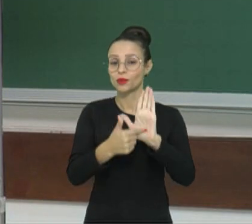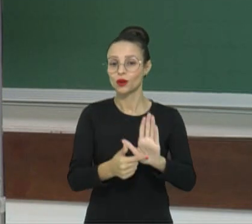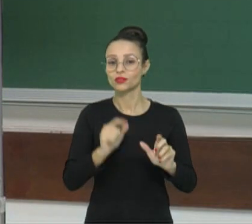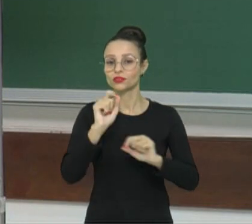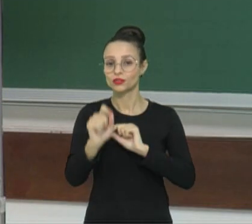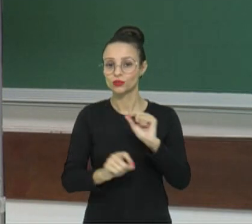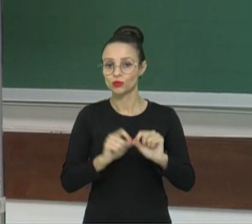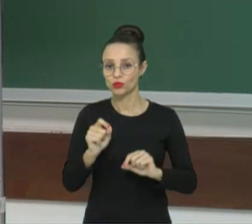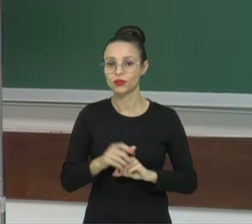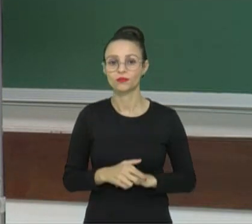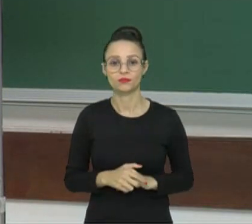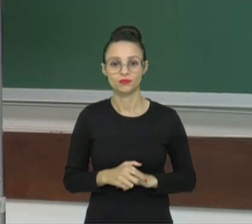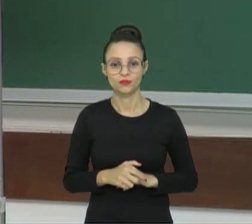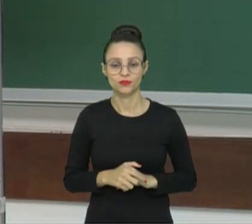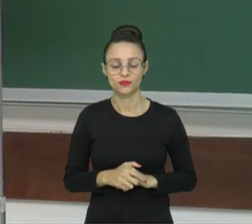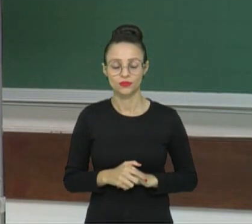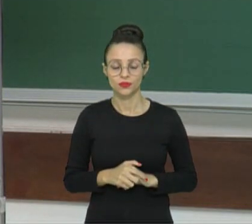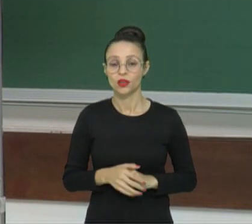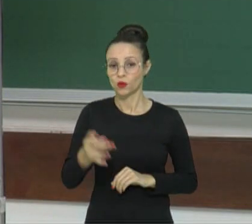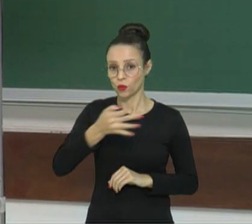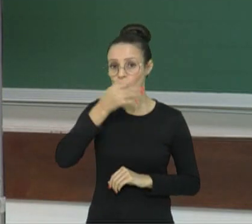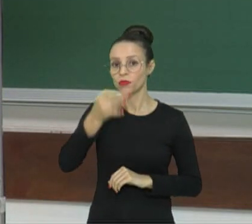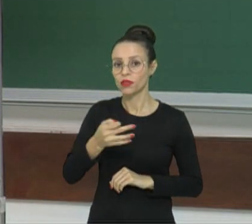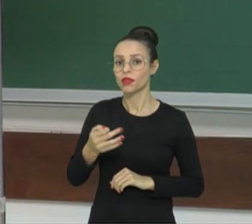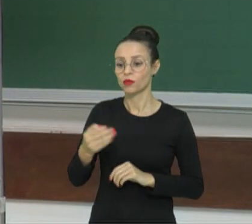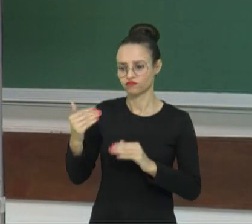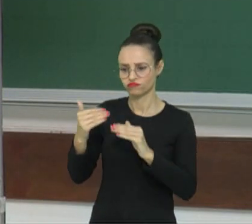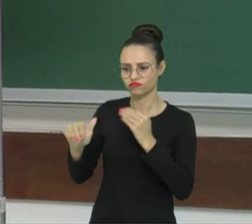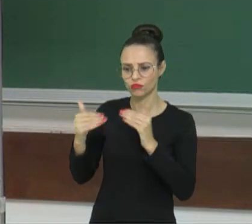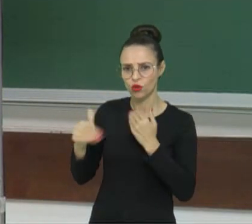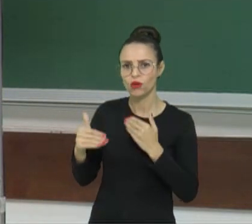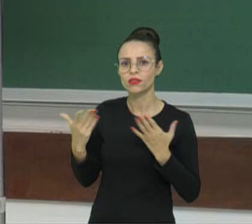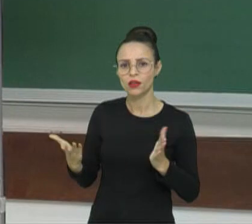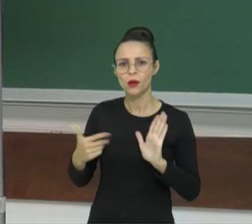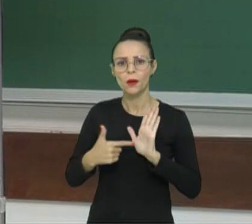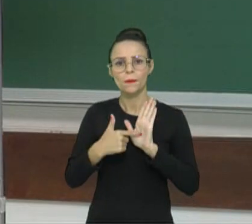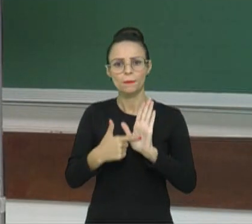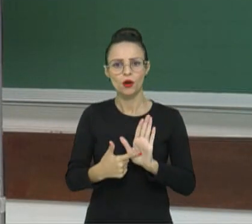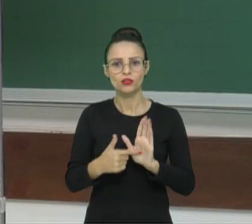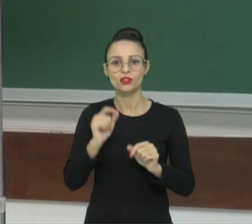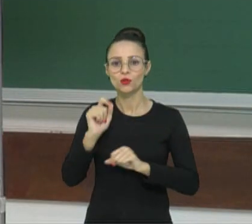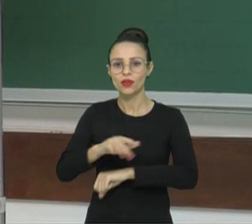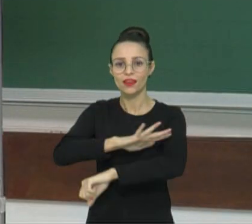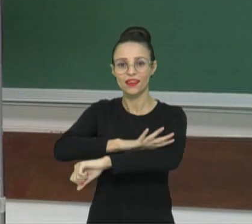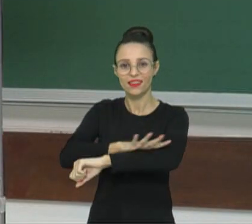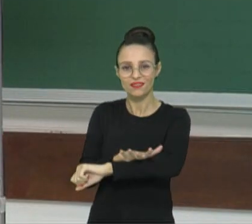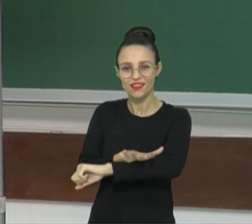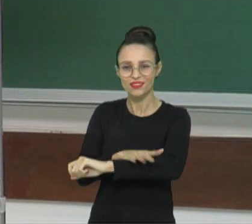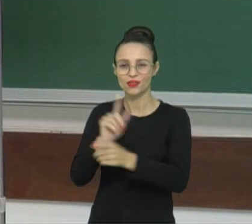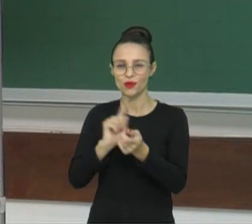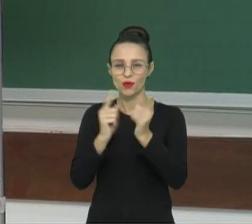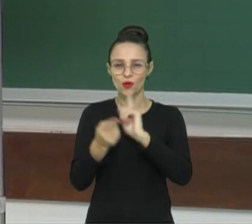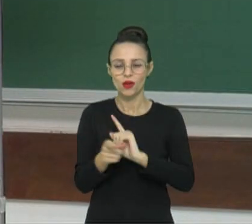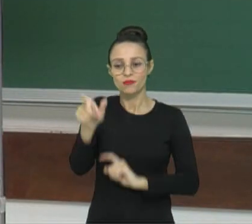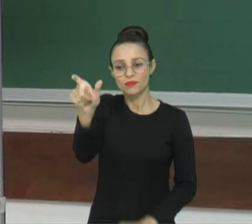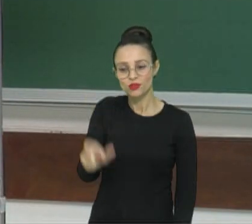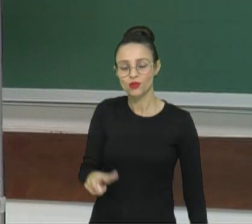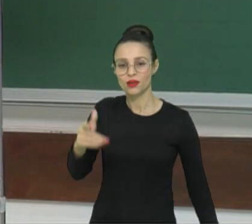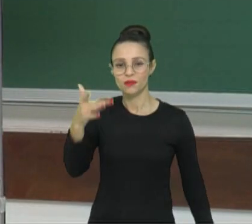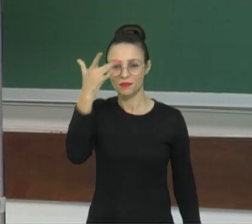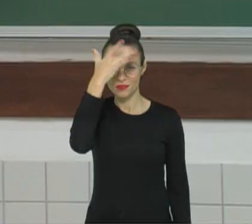a tratando-se de opiniões contrárias ao programa, a continuidade com brancos. Olha só, com